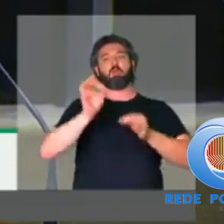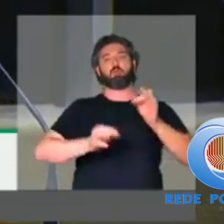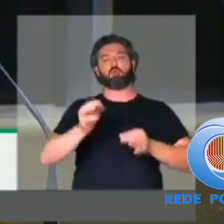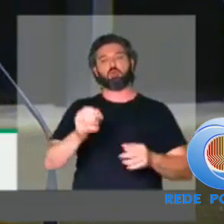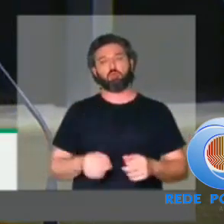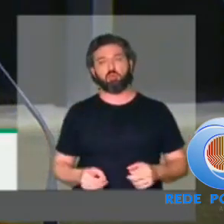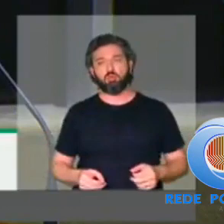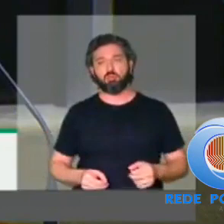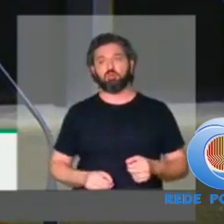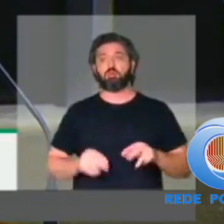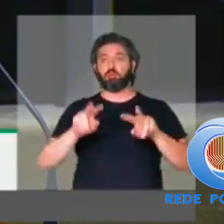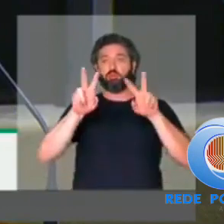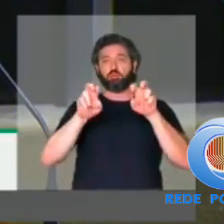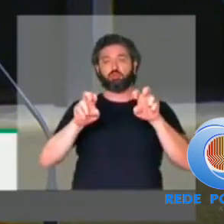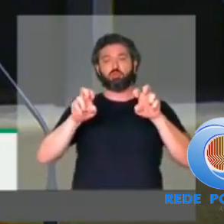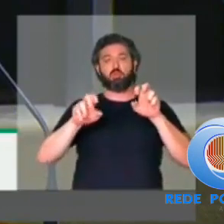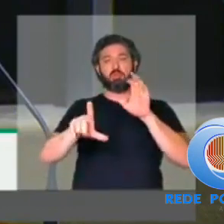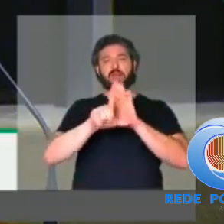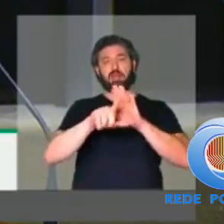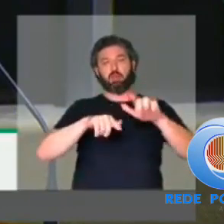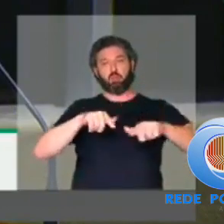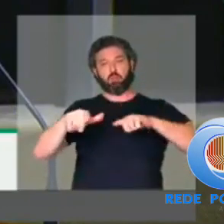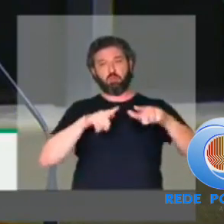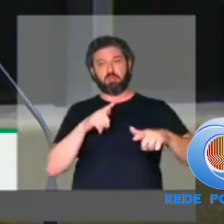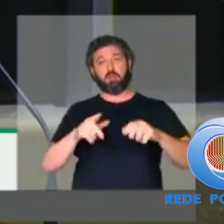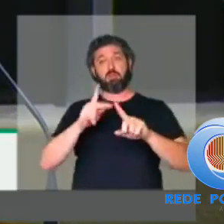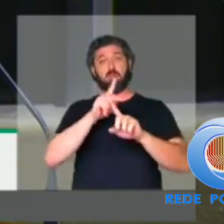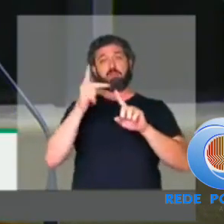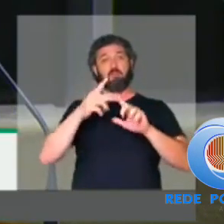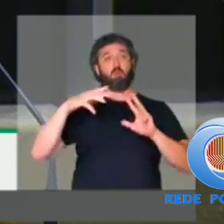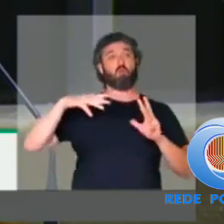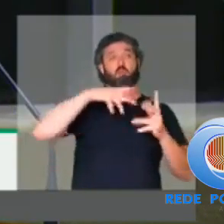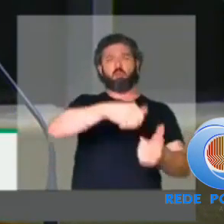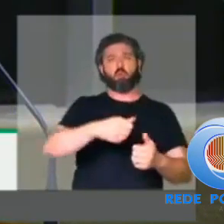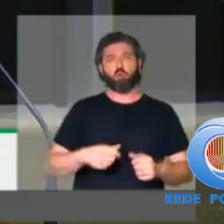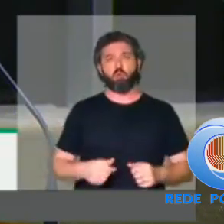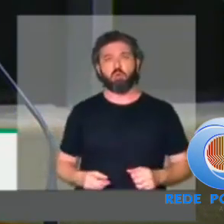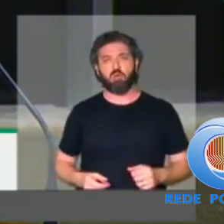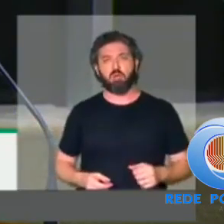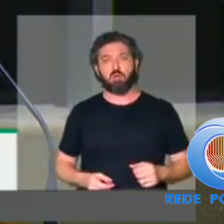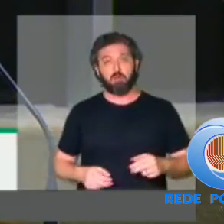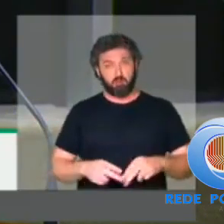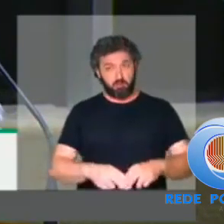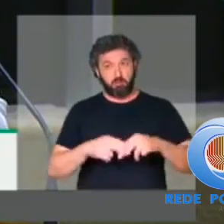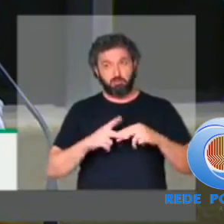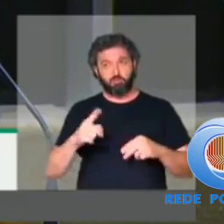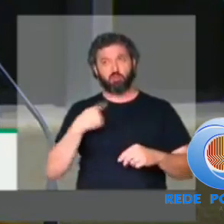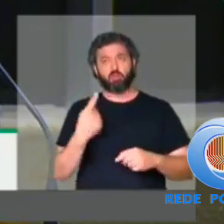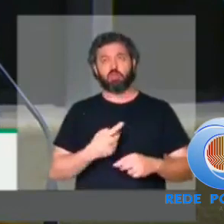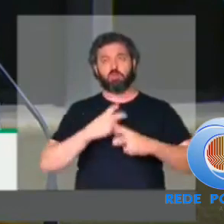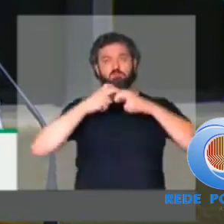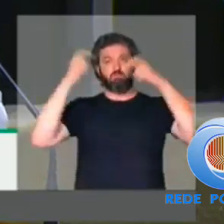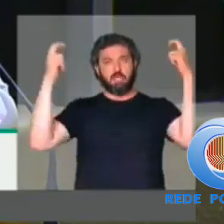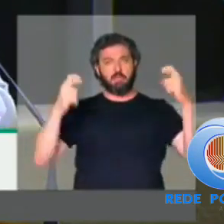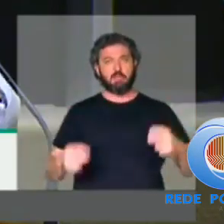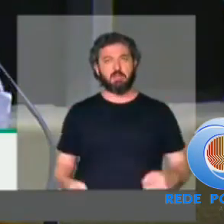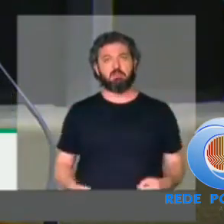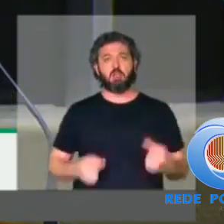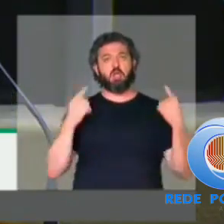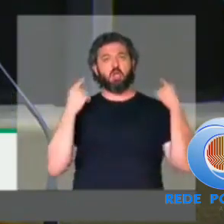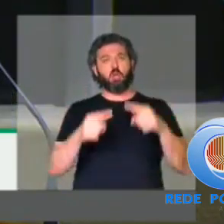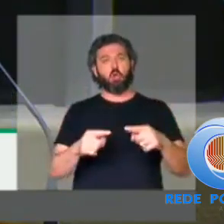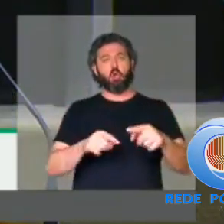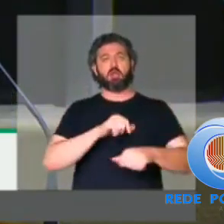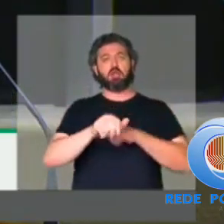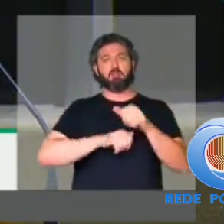injustos em matéria trabalhista e previdenciária no mundo. E por isso nós erguemos a voz contra